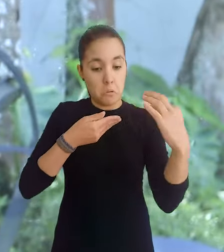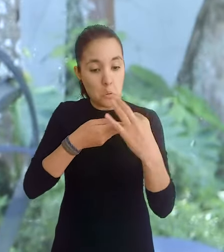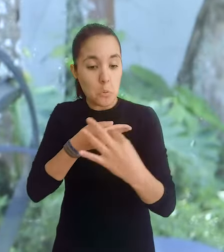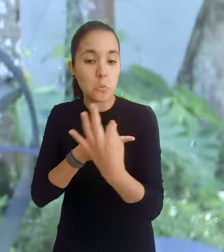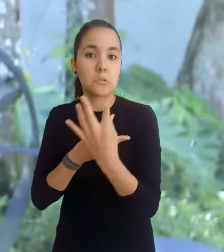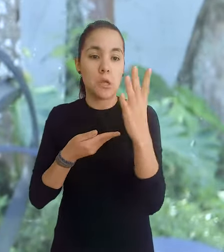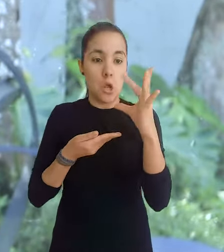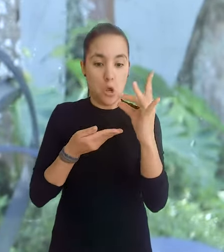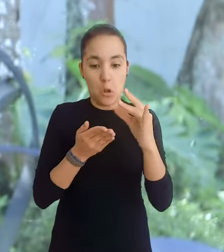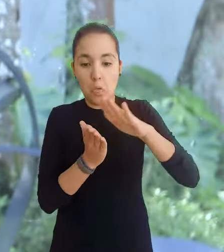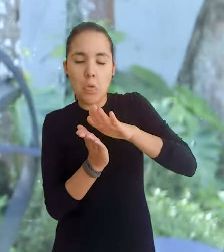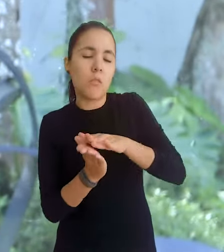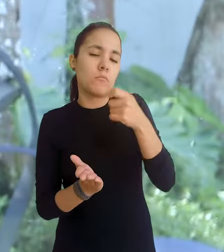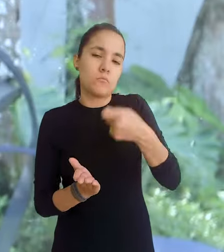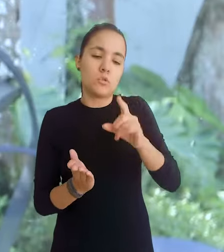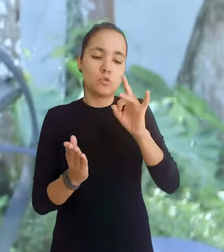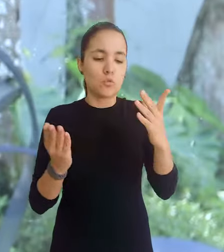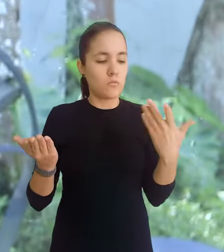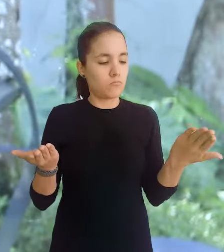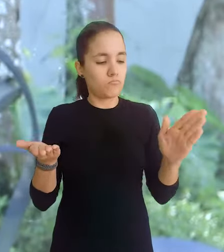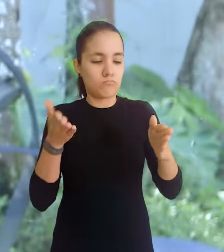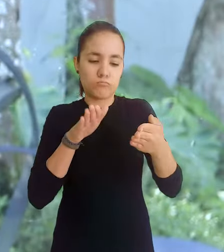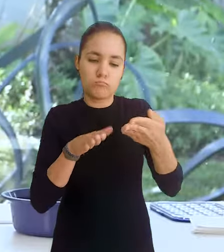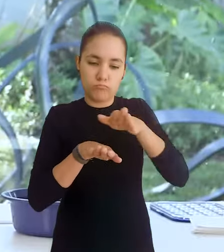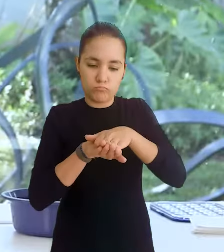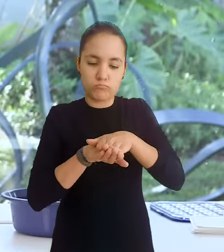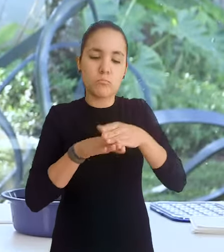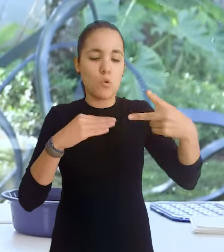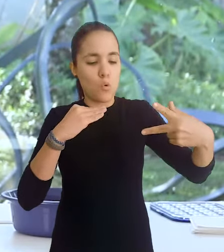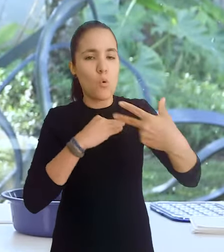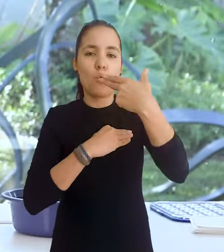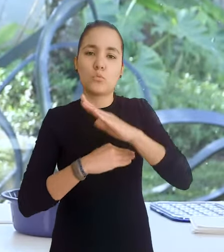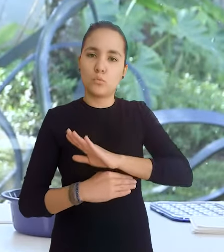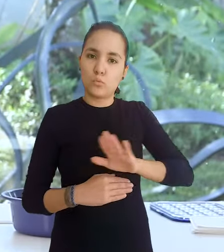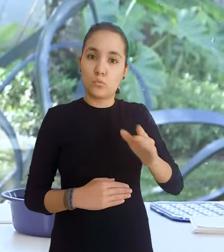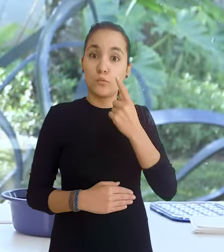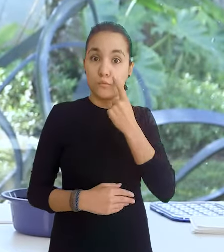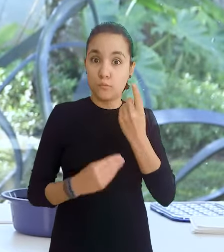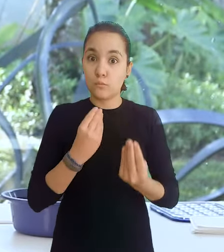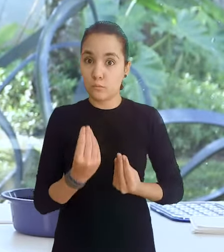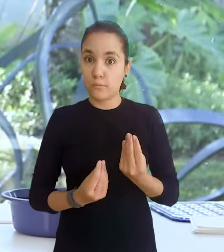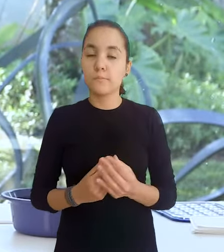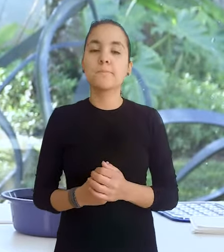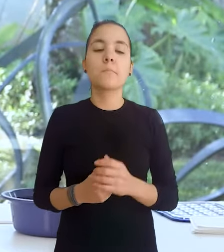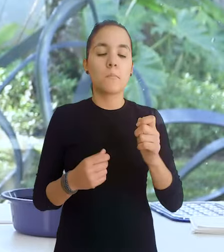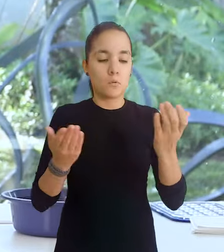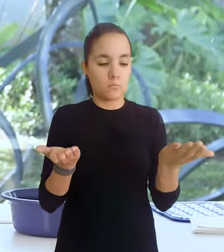costura, nem com cola, com nada. A gente vai fazer só com dobra e corte. Então, com essa folha A4, você pode dobrar ela ao